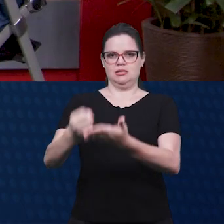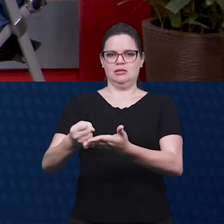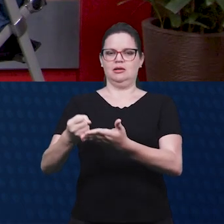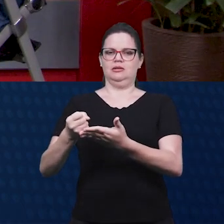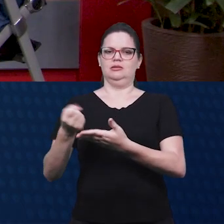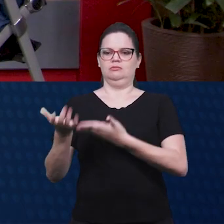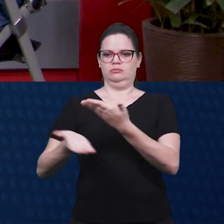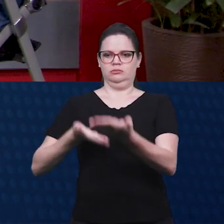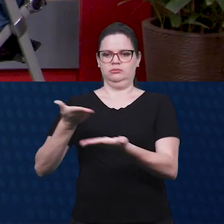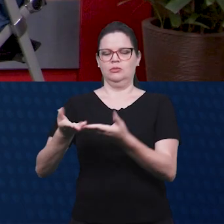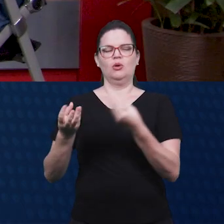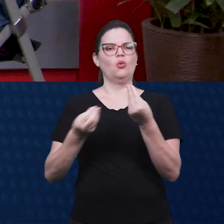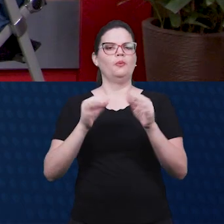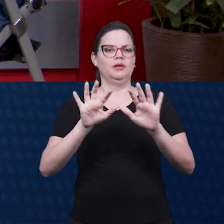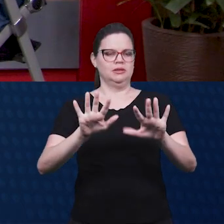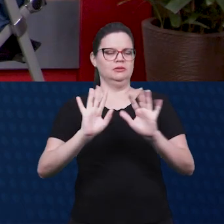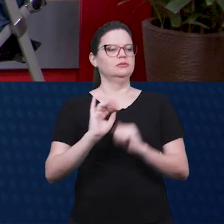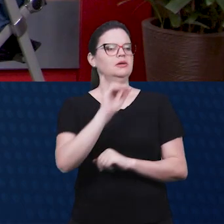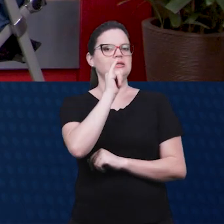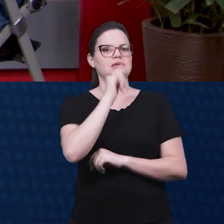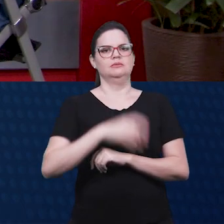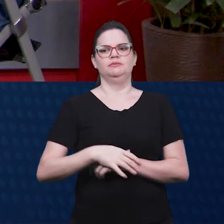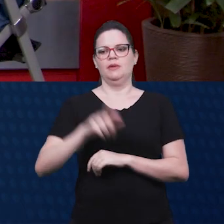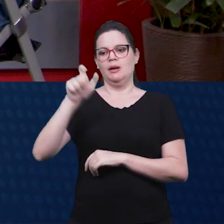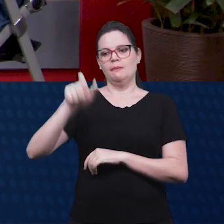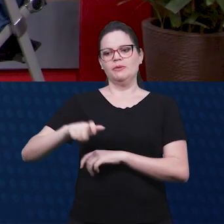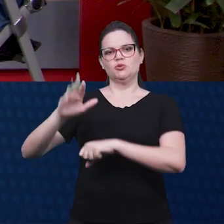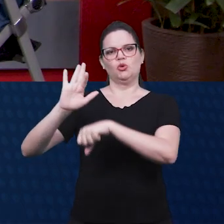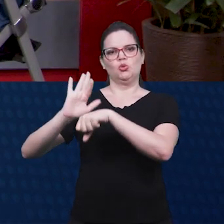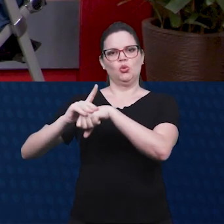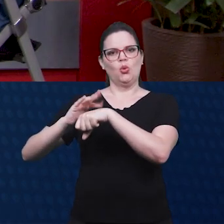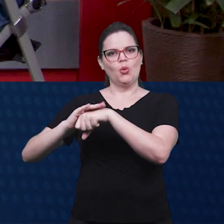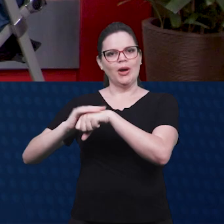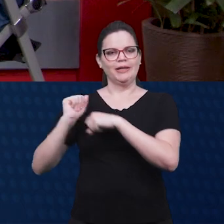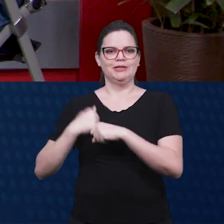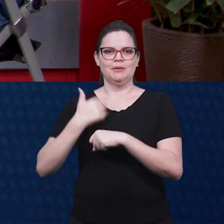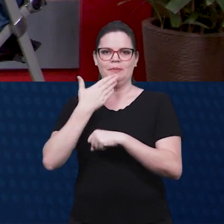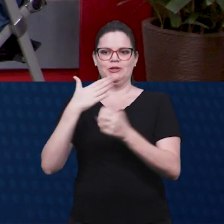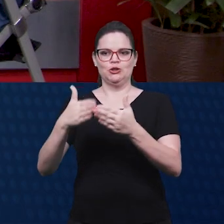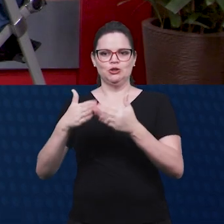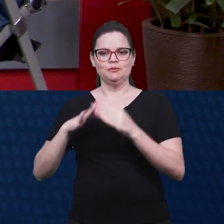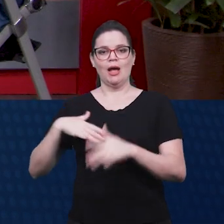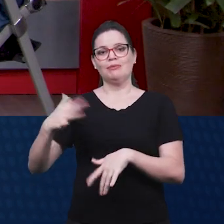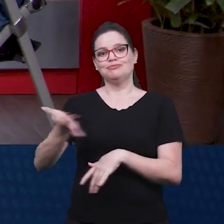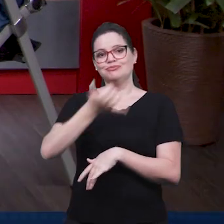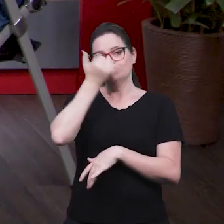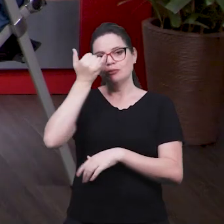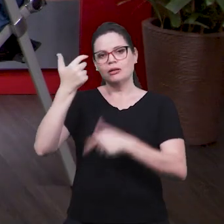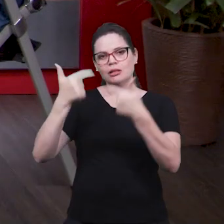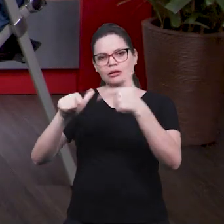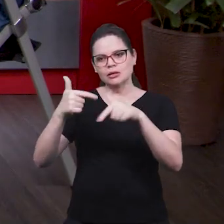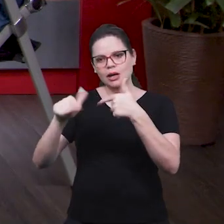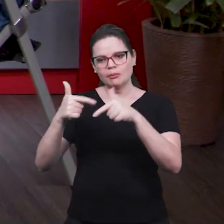Correto. Como assim? A pessoa está doente, a pessoa tem um acidente de trabalho, ela